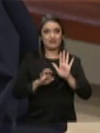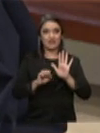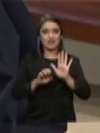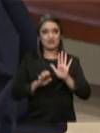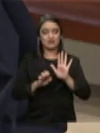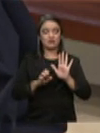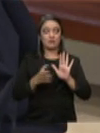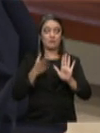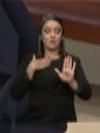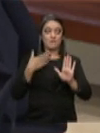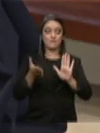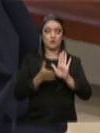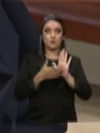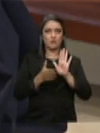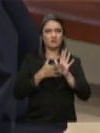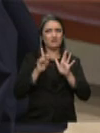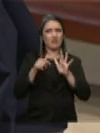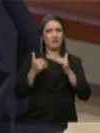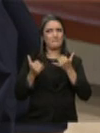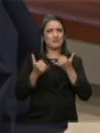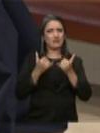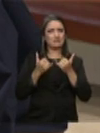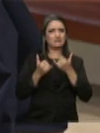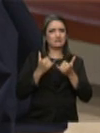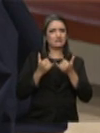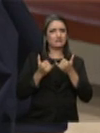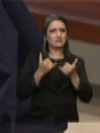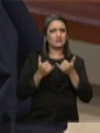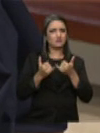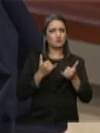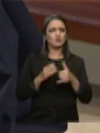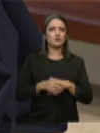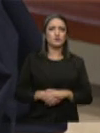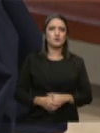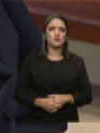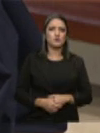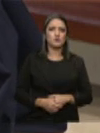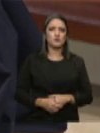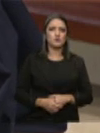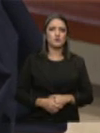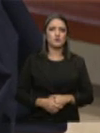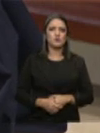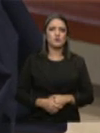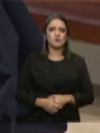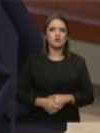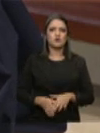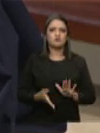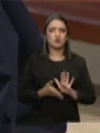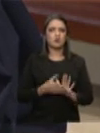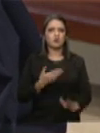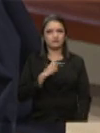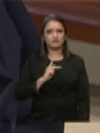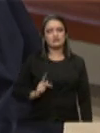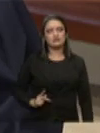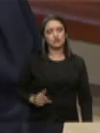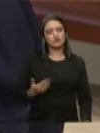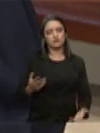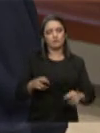que eu propus se assemelha mais, né, se aproxima mais da proposta de Sua Excelência, razão pela qual eu